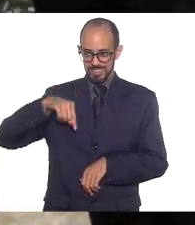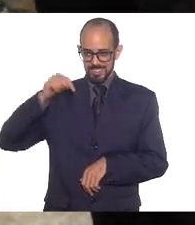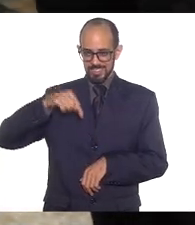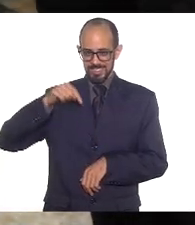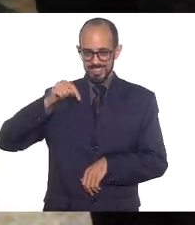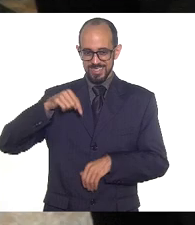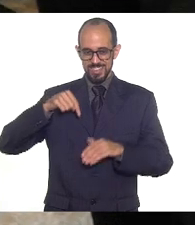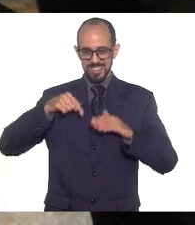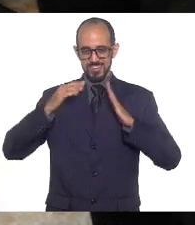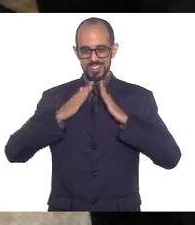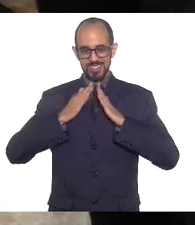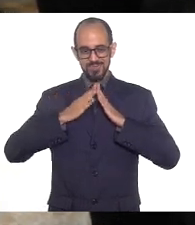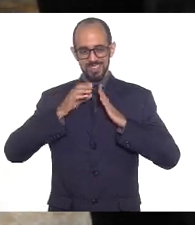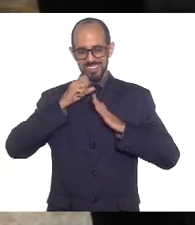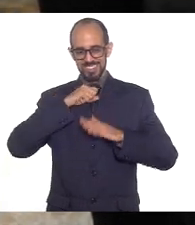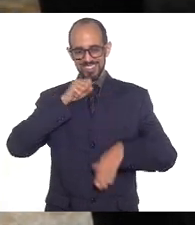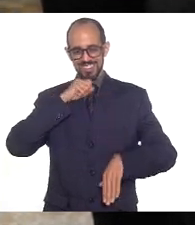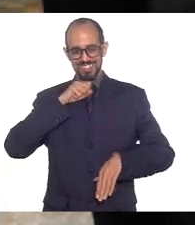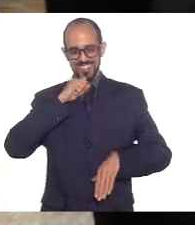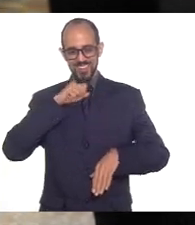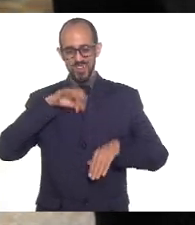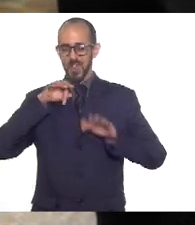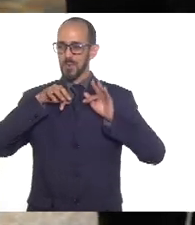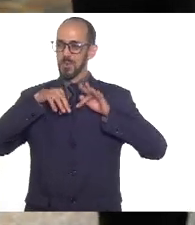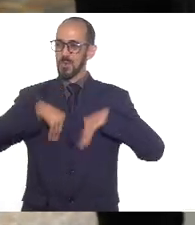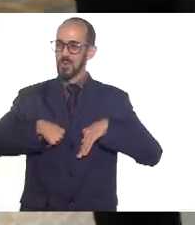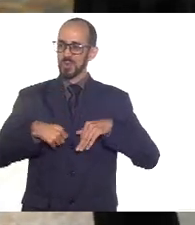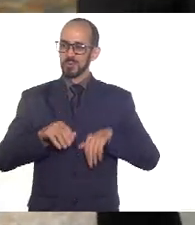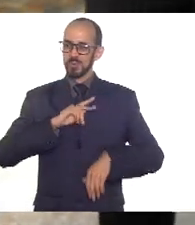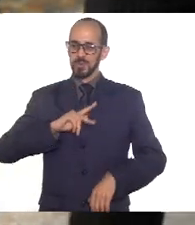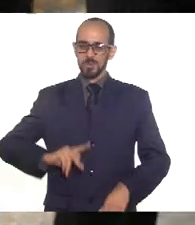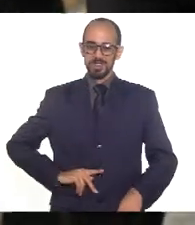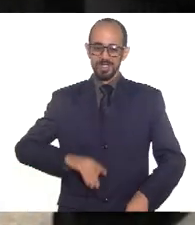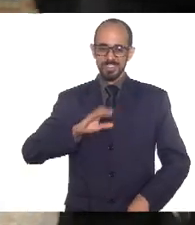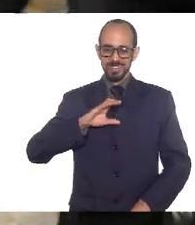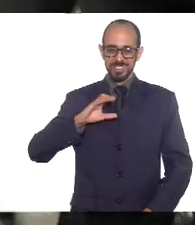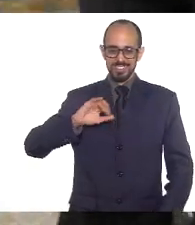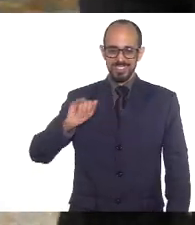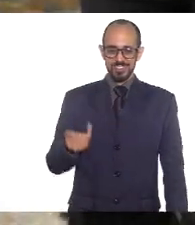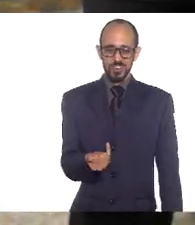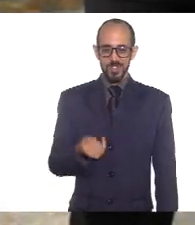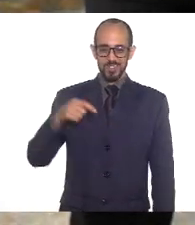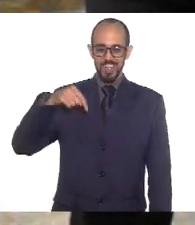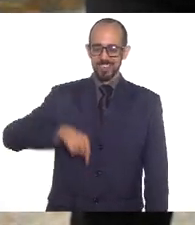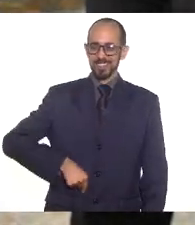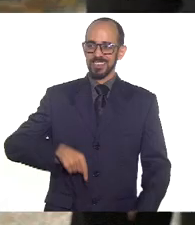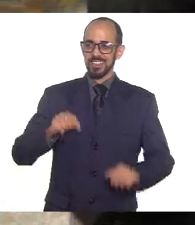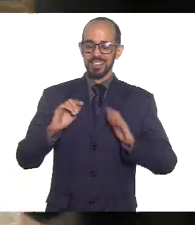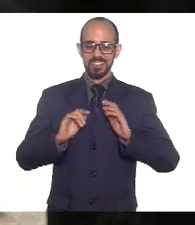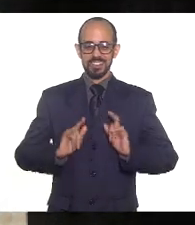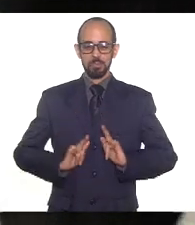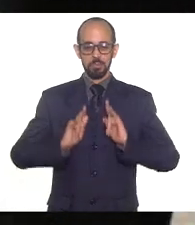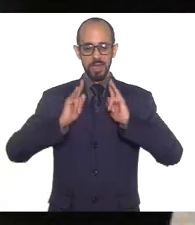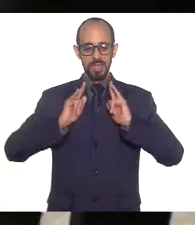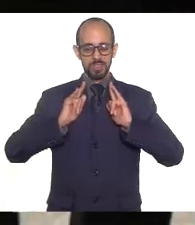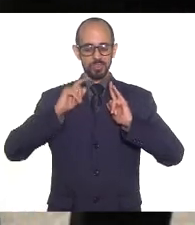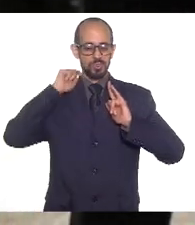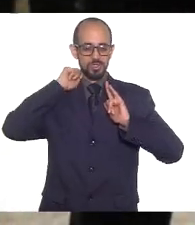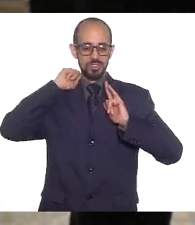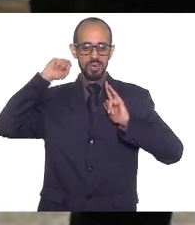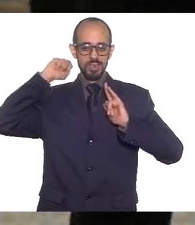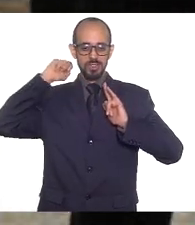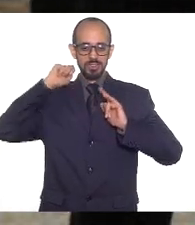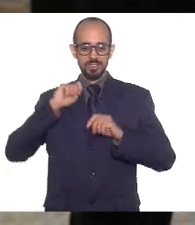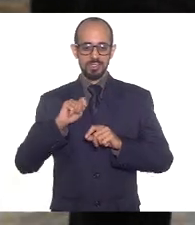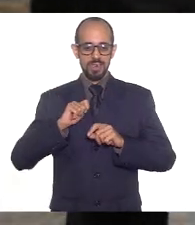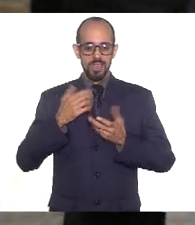é o último parecer como presidente da ccj neste Palácio Tiradentes e